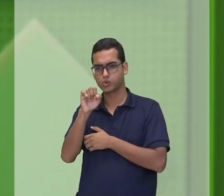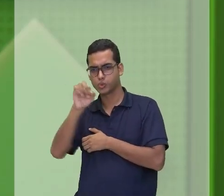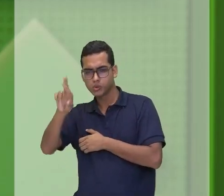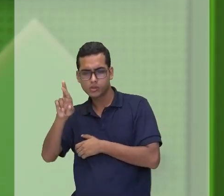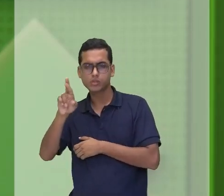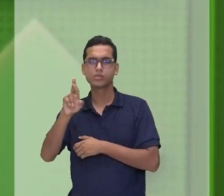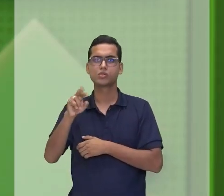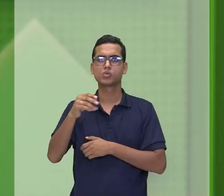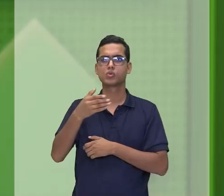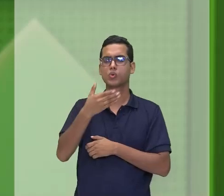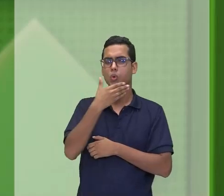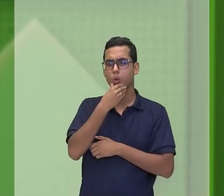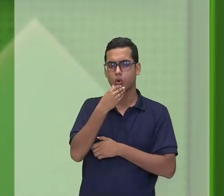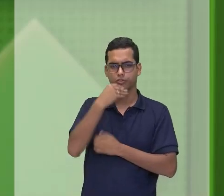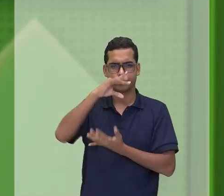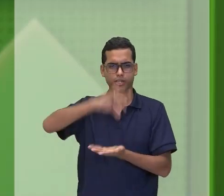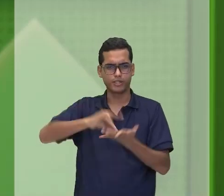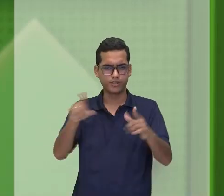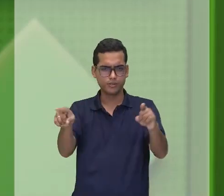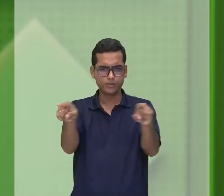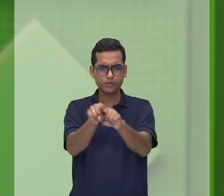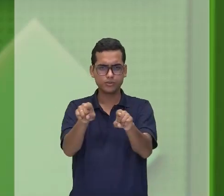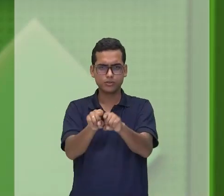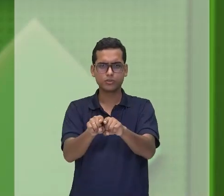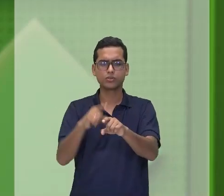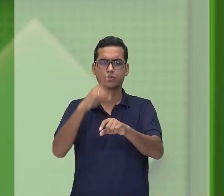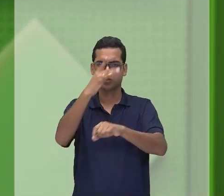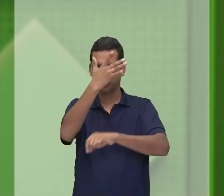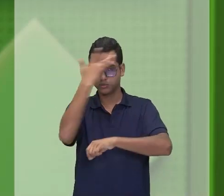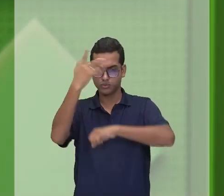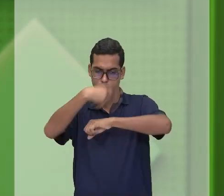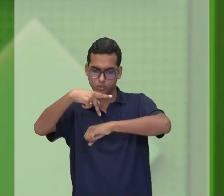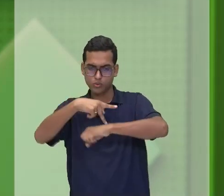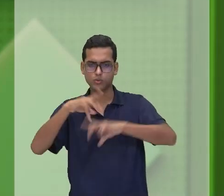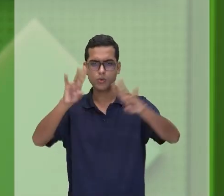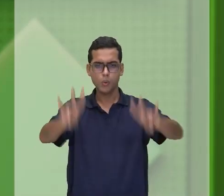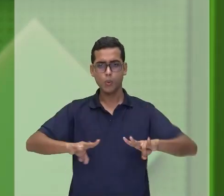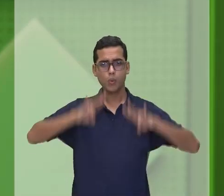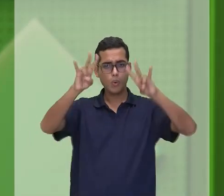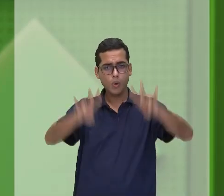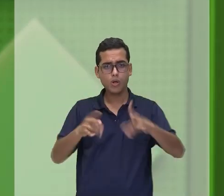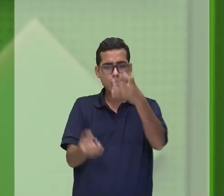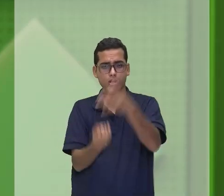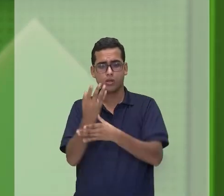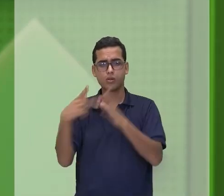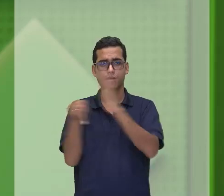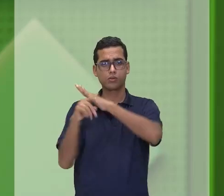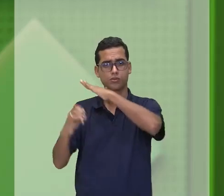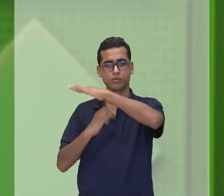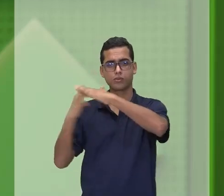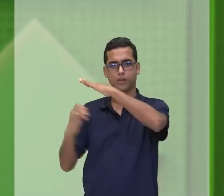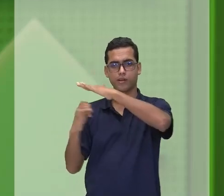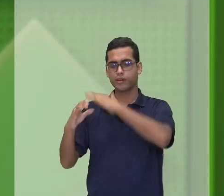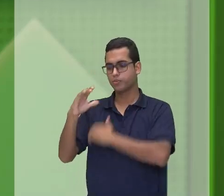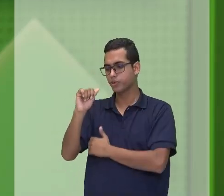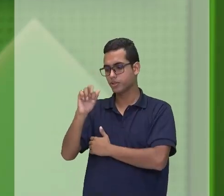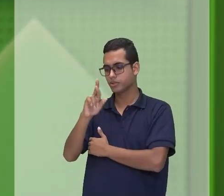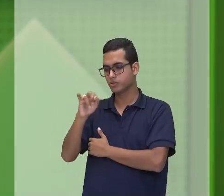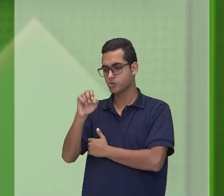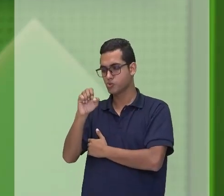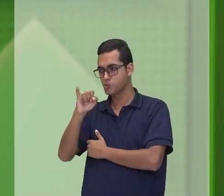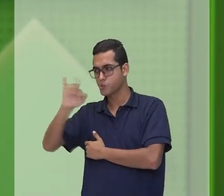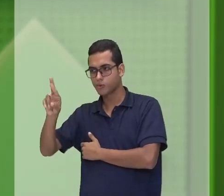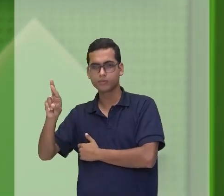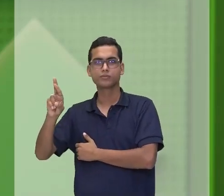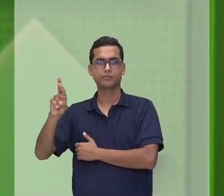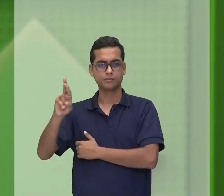1902. E em 1915, ele criou a empresa Carrier. Então, se você